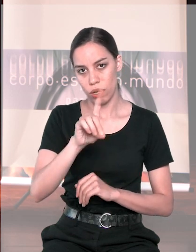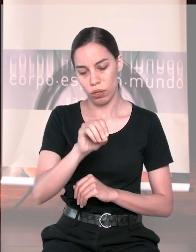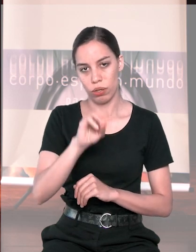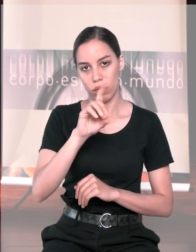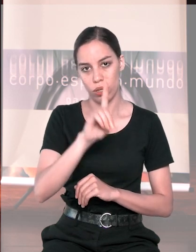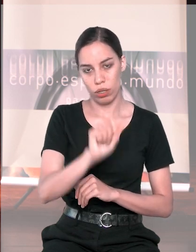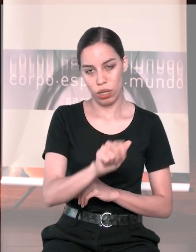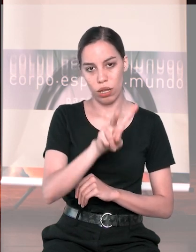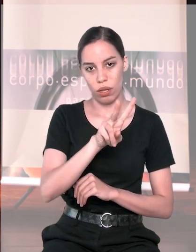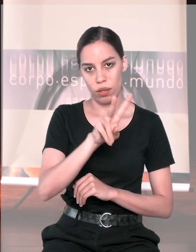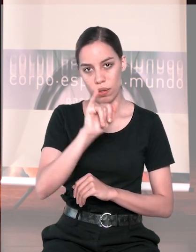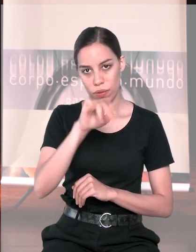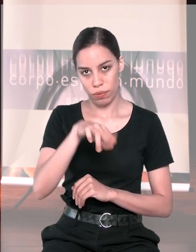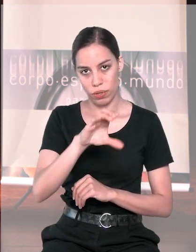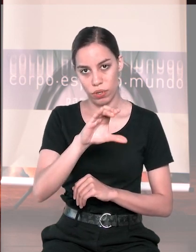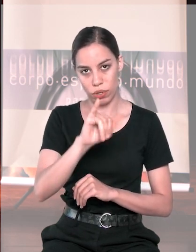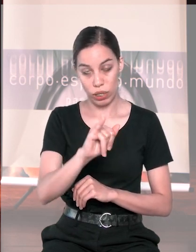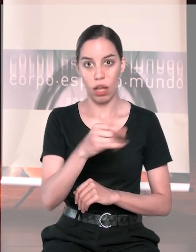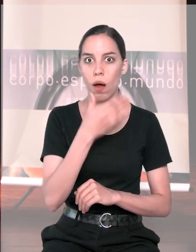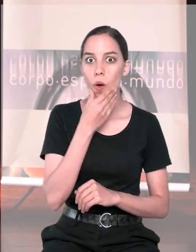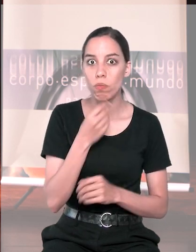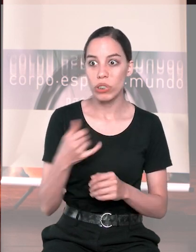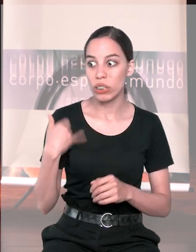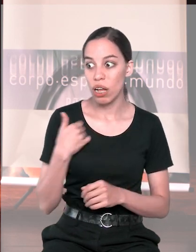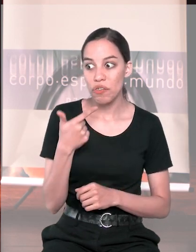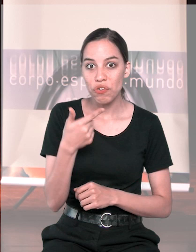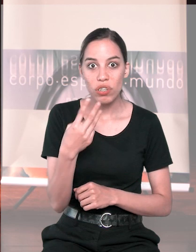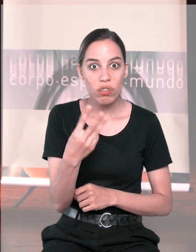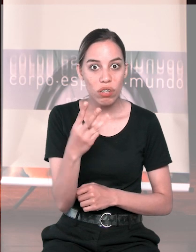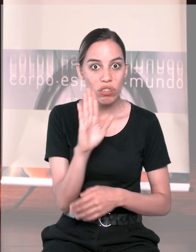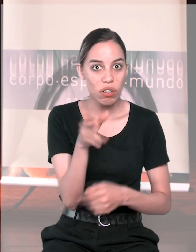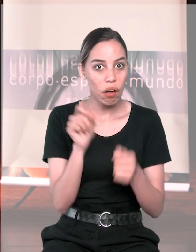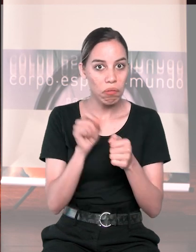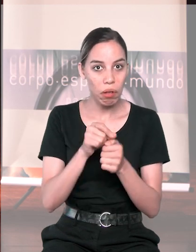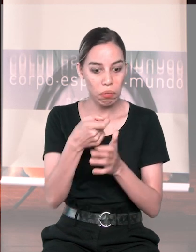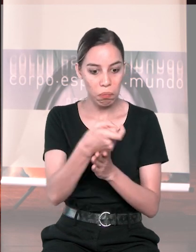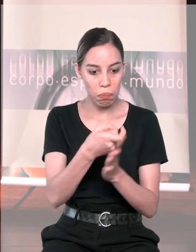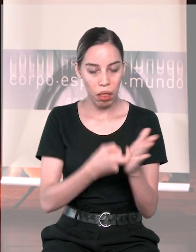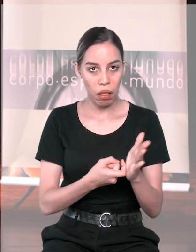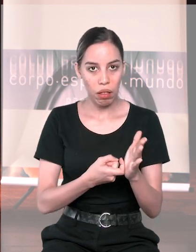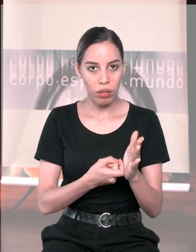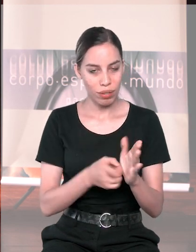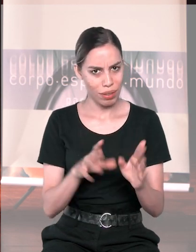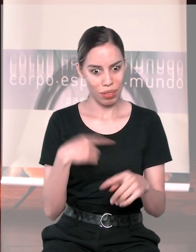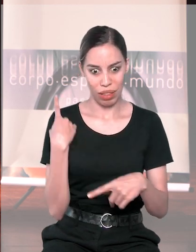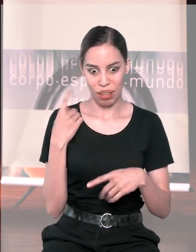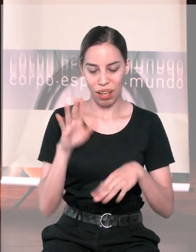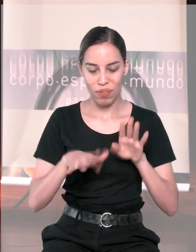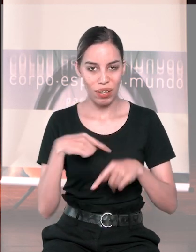E ele tinha 23 anos quando ele fez isso. Eu falo isso porque às vezes a gente fica... Né, aos 23 anos. Né, estamos